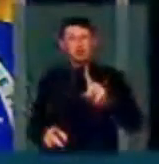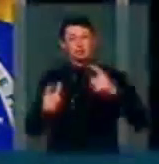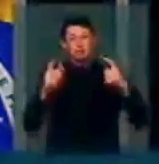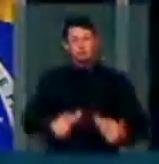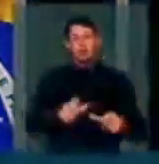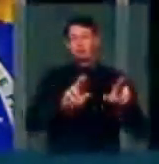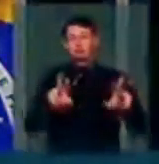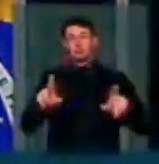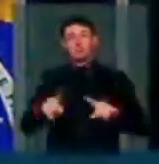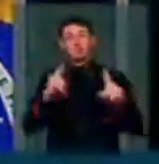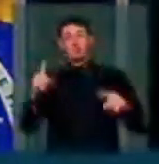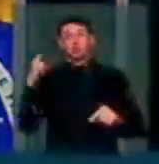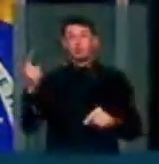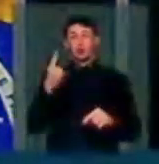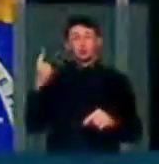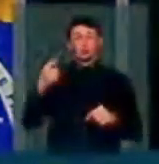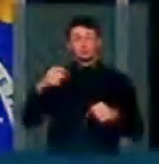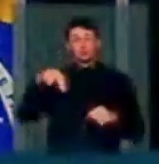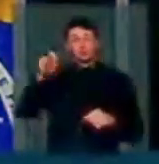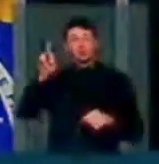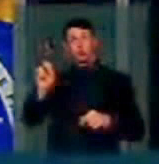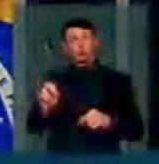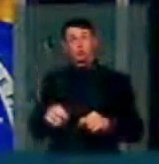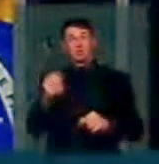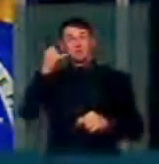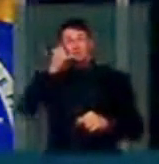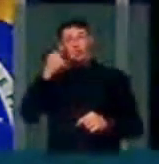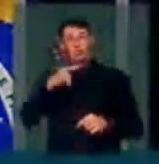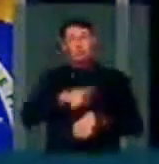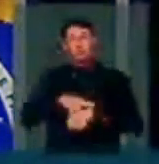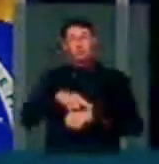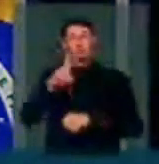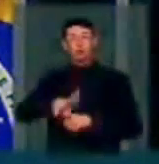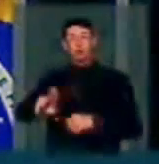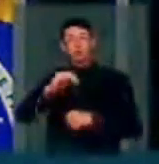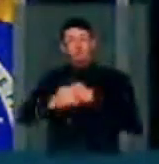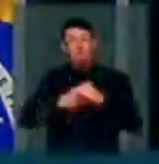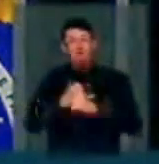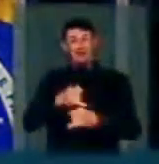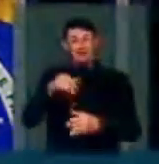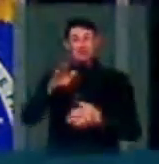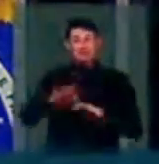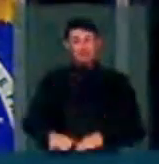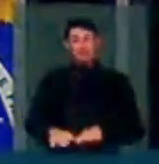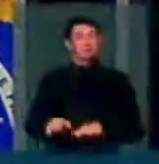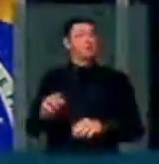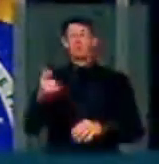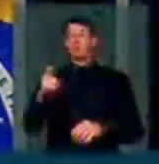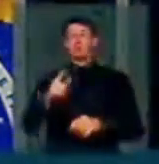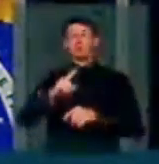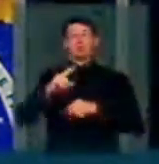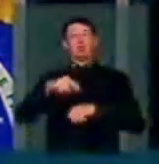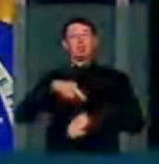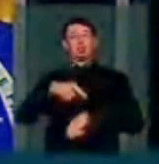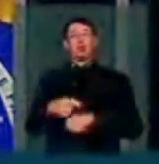diferentes, mas que todos têm que ser neutros entre si. Telefonia celular tem taxímetro. Internet fixa não tem taxímetro, tem banda. Então, são conceitos que